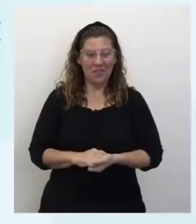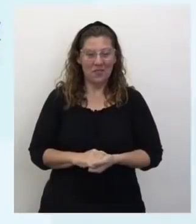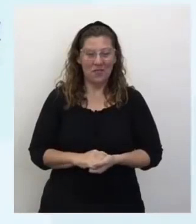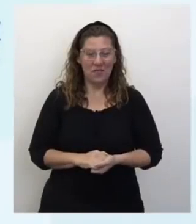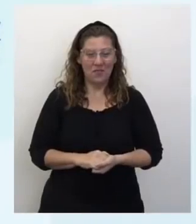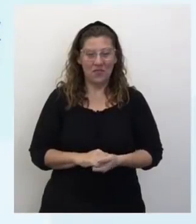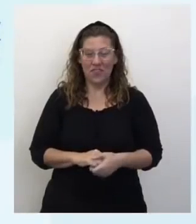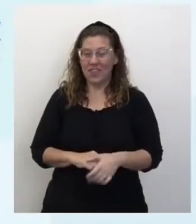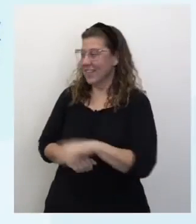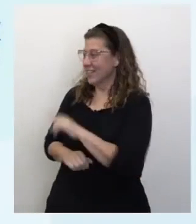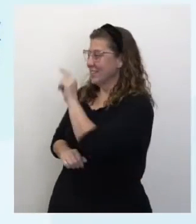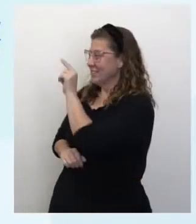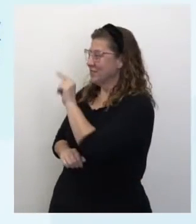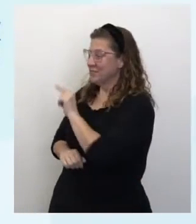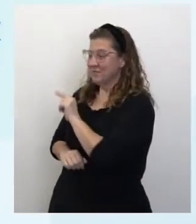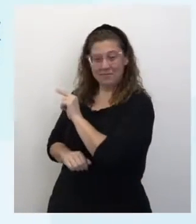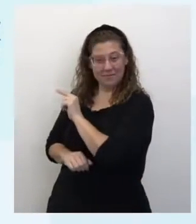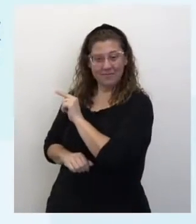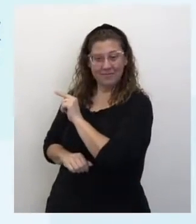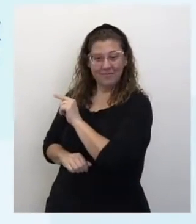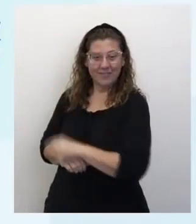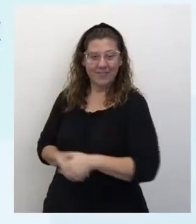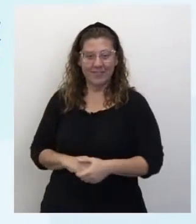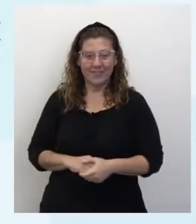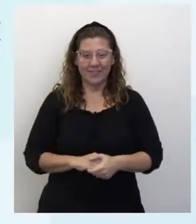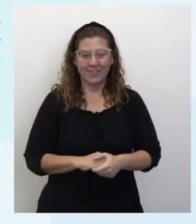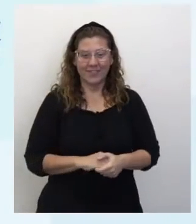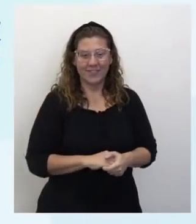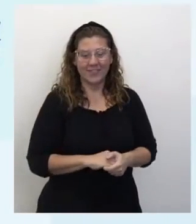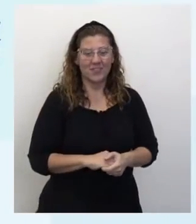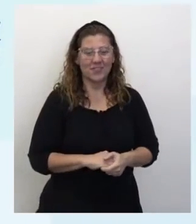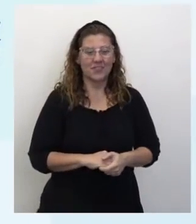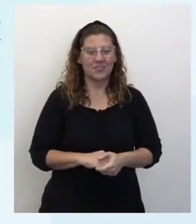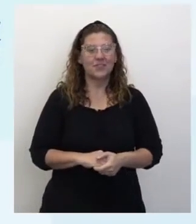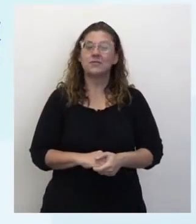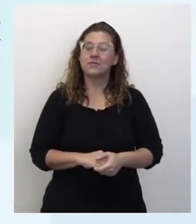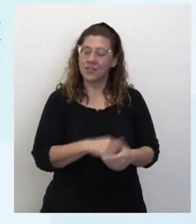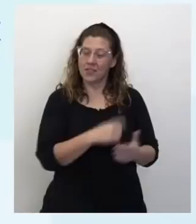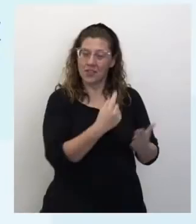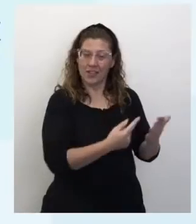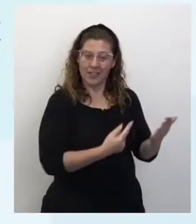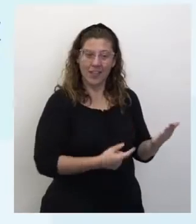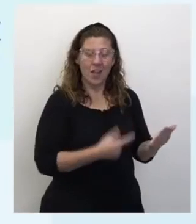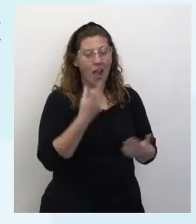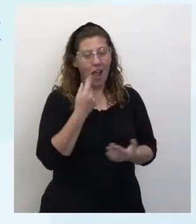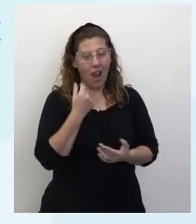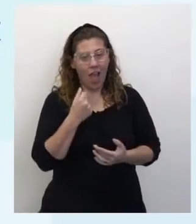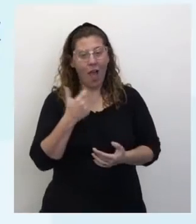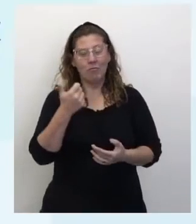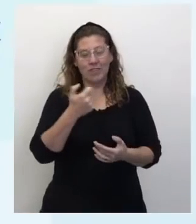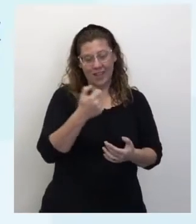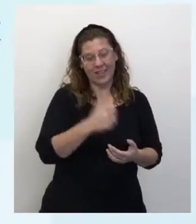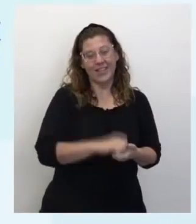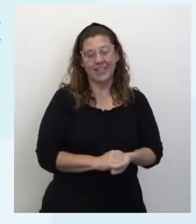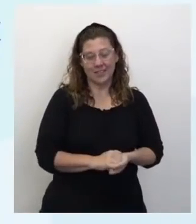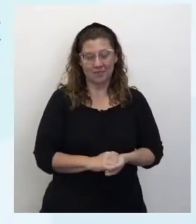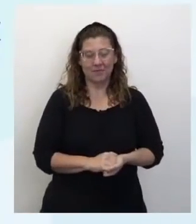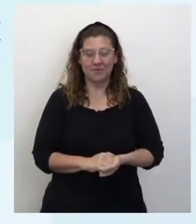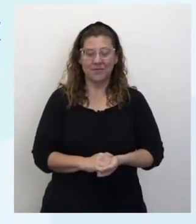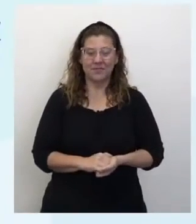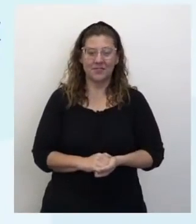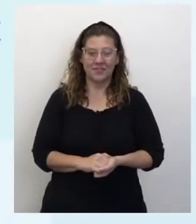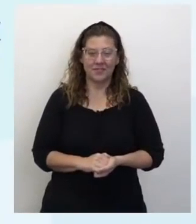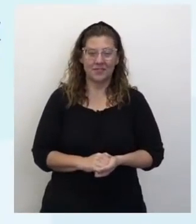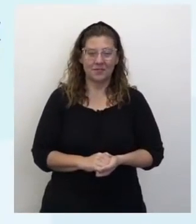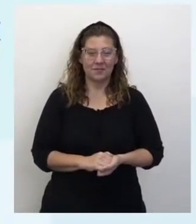So for this class you will need your notebook, o seu caderno, and a pen or a pencil, uma caneta ou